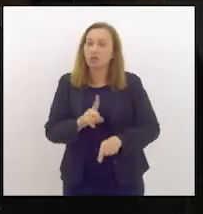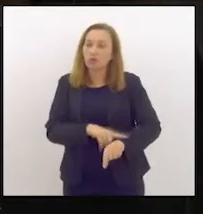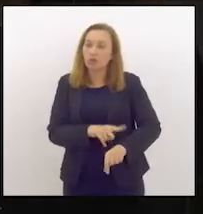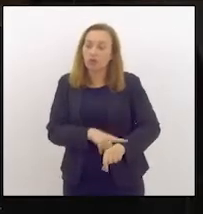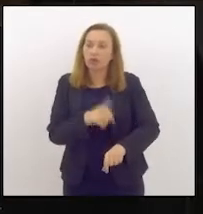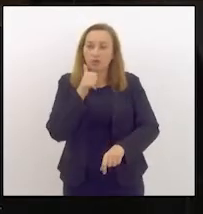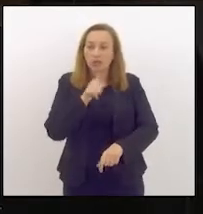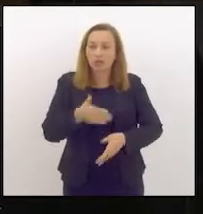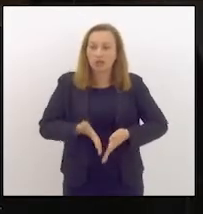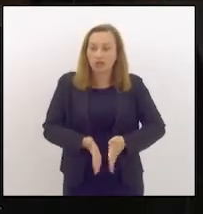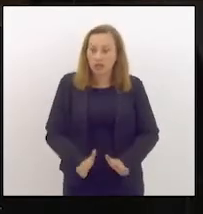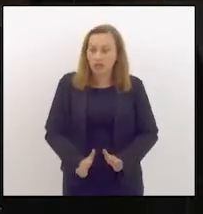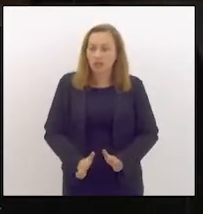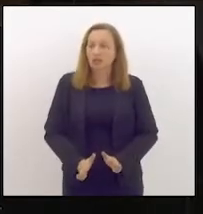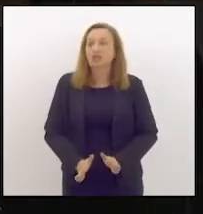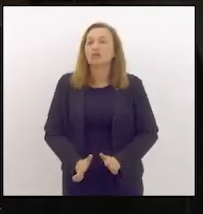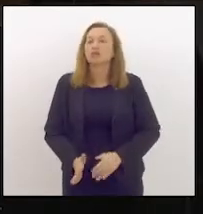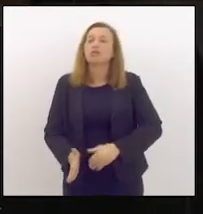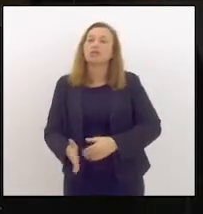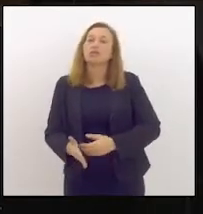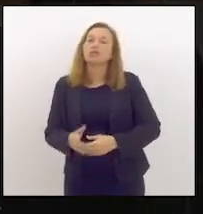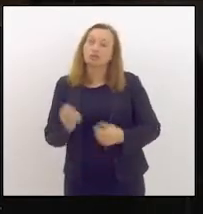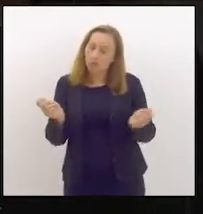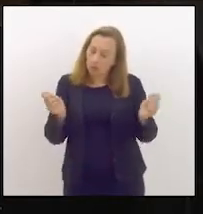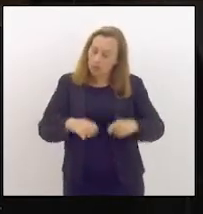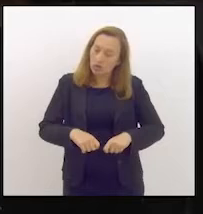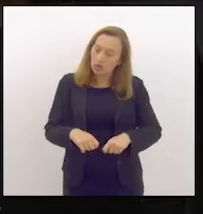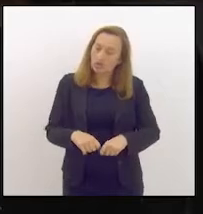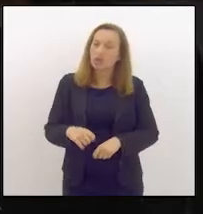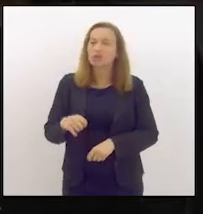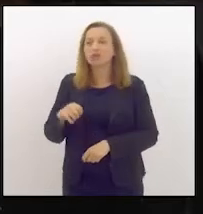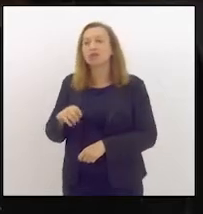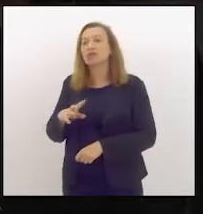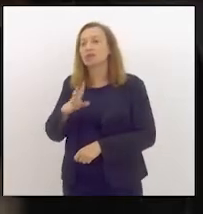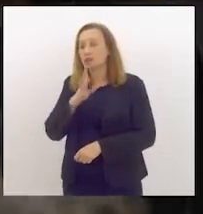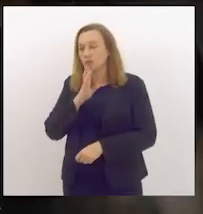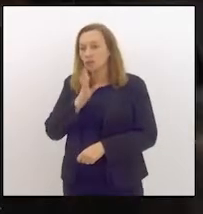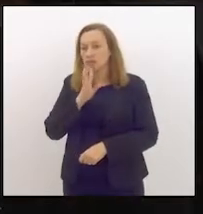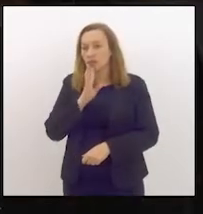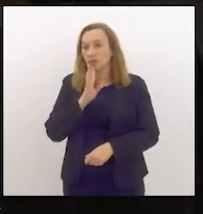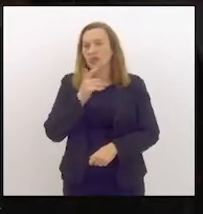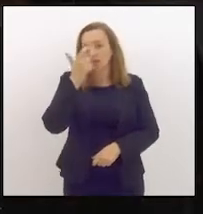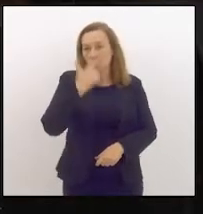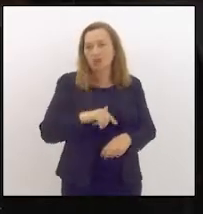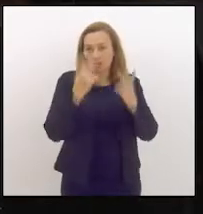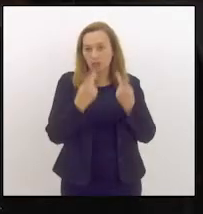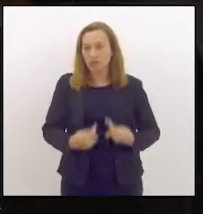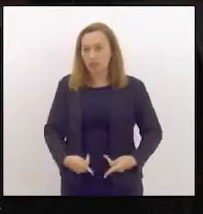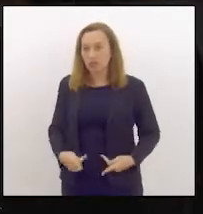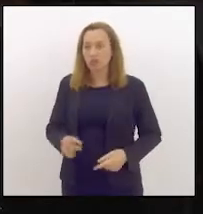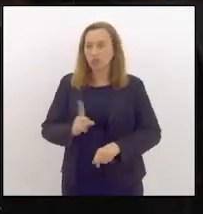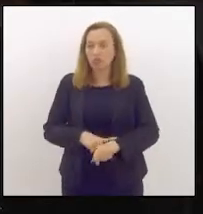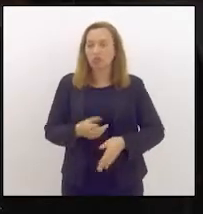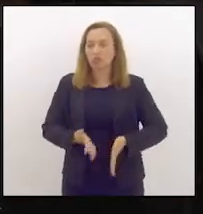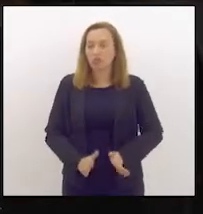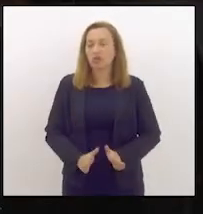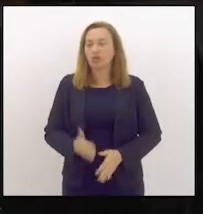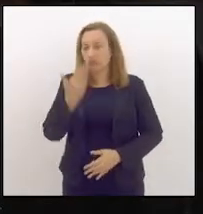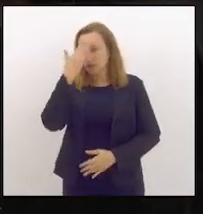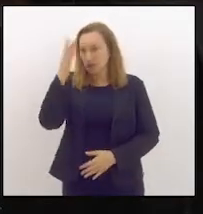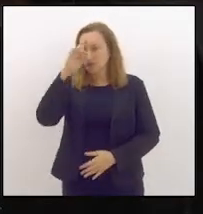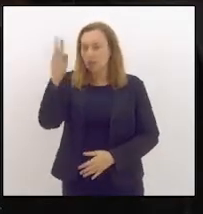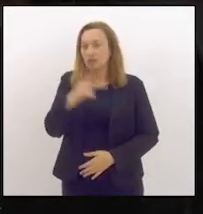dessa mulher ter o seu filho e ter a sua possibilidade ser reconhecida como a humanos na hora do parto